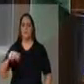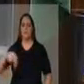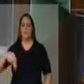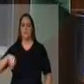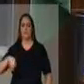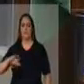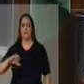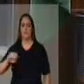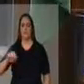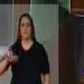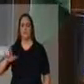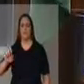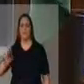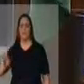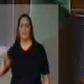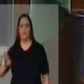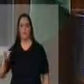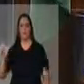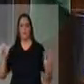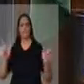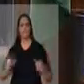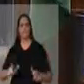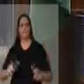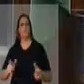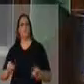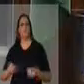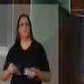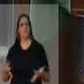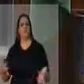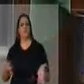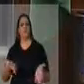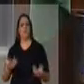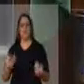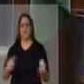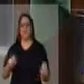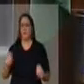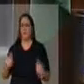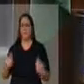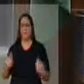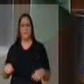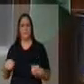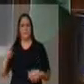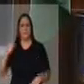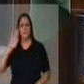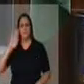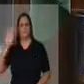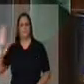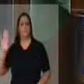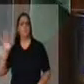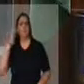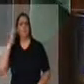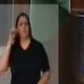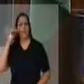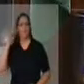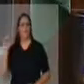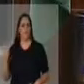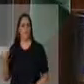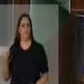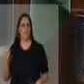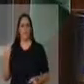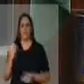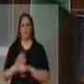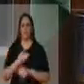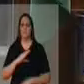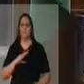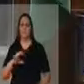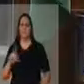2015, o que demonstra que a prevenção, que é o nosso trabalho principal dentro do trabalho de combate